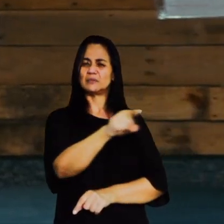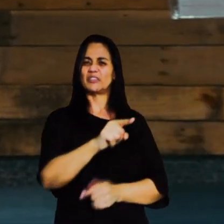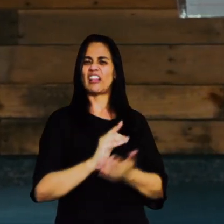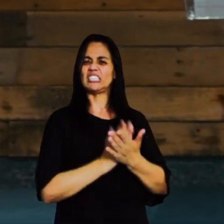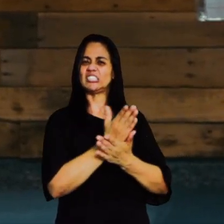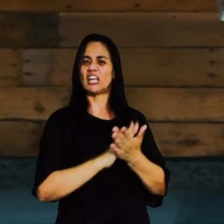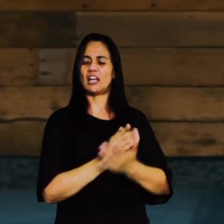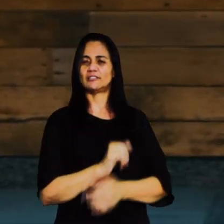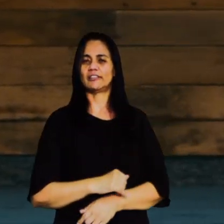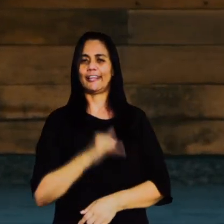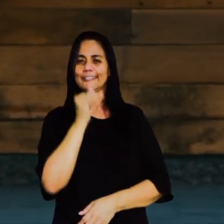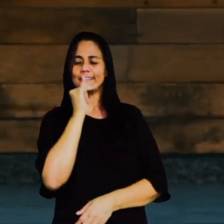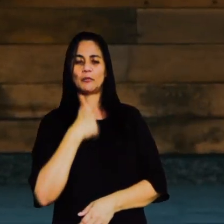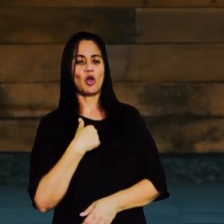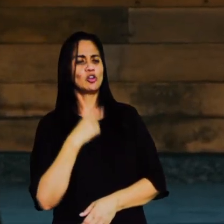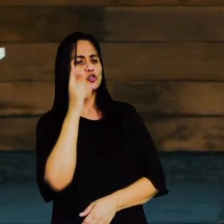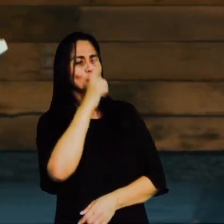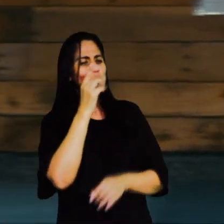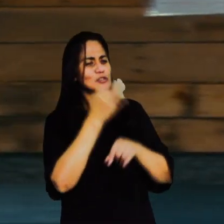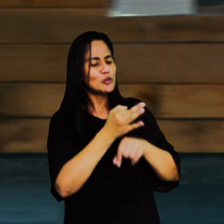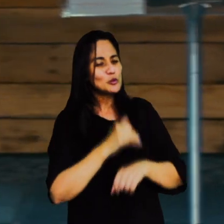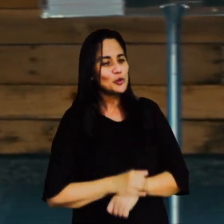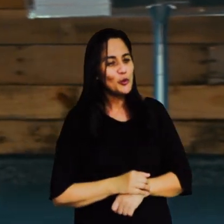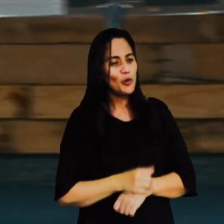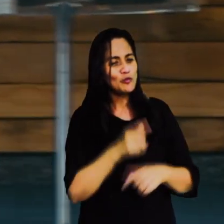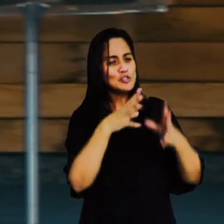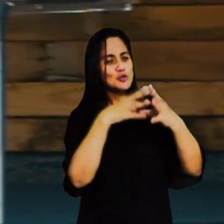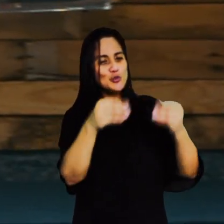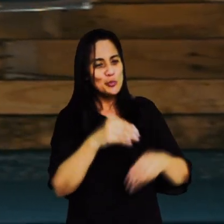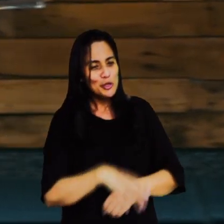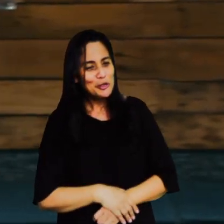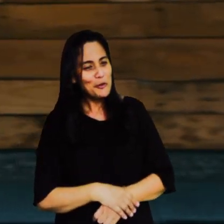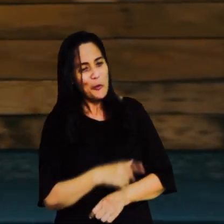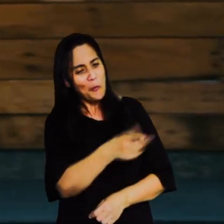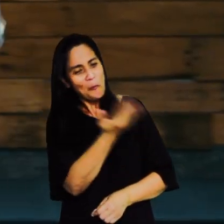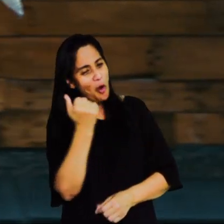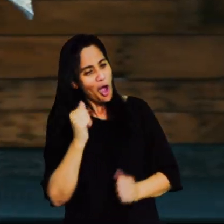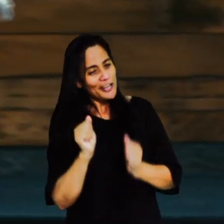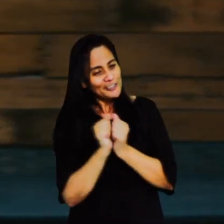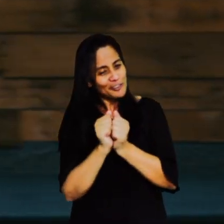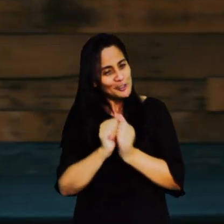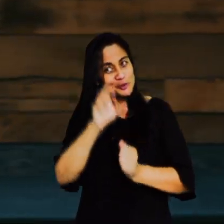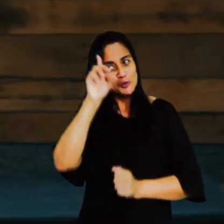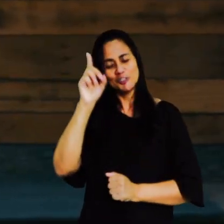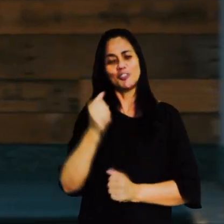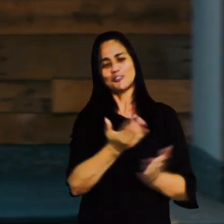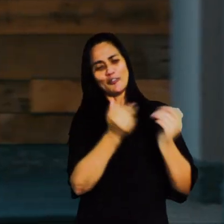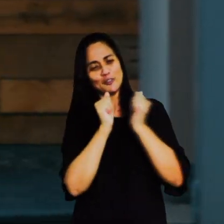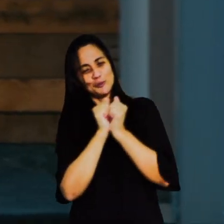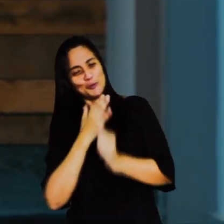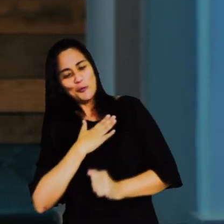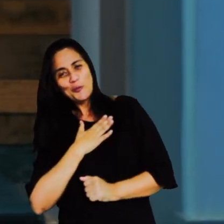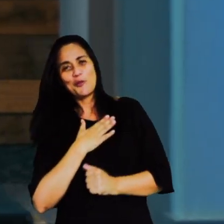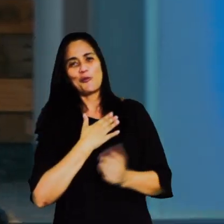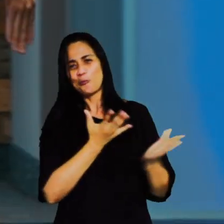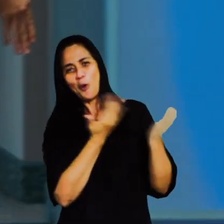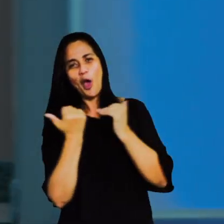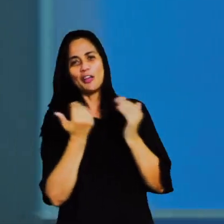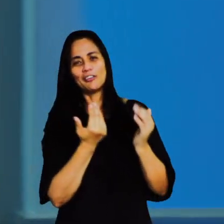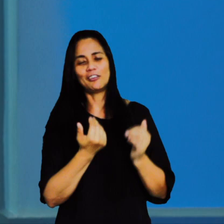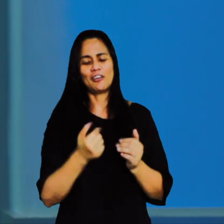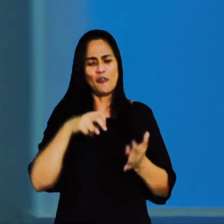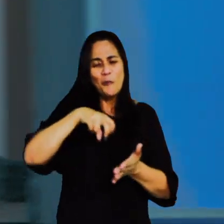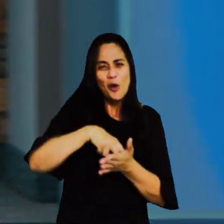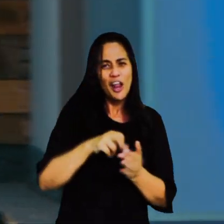você anda? Onde é que você vai? Pô, chega mais junto. Deus está fazendo. Vem comigo. Vamos junto. Vai para o joelho.